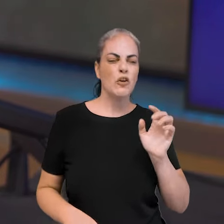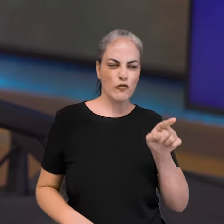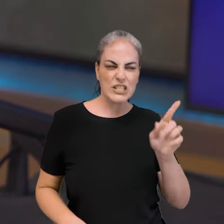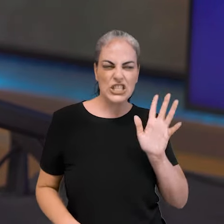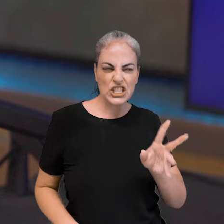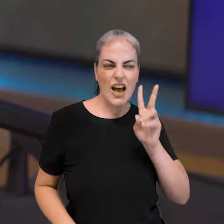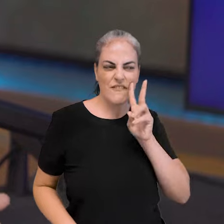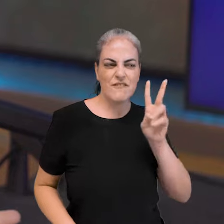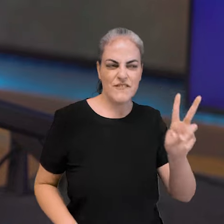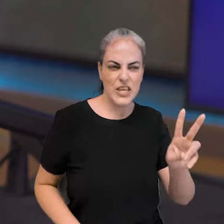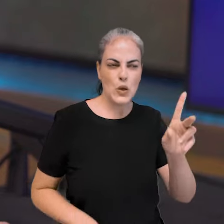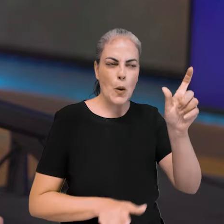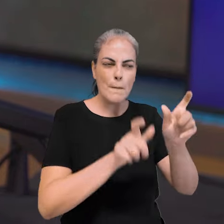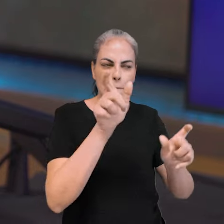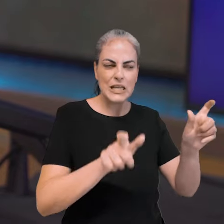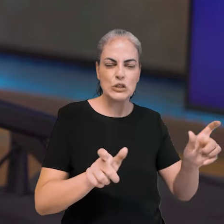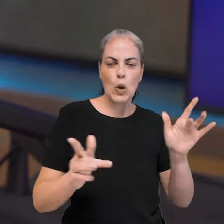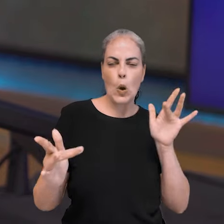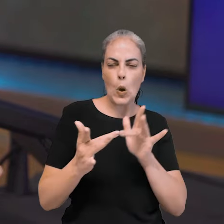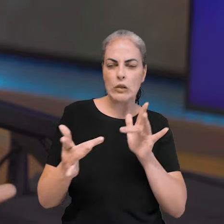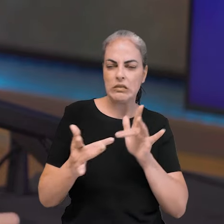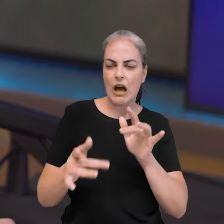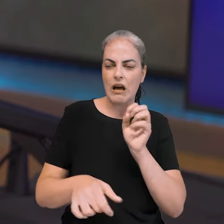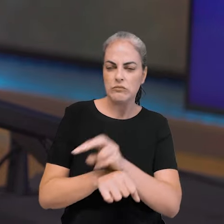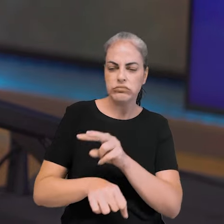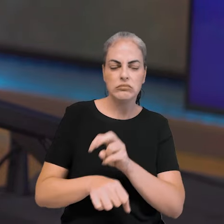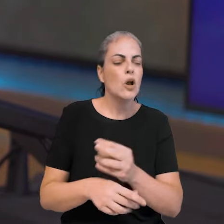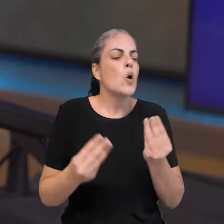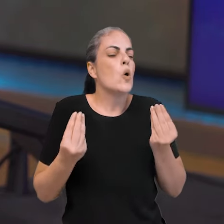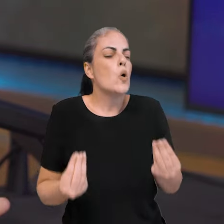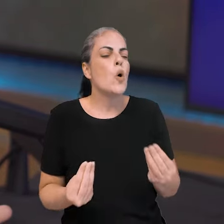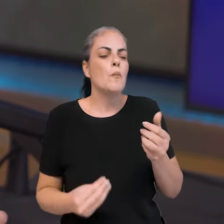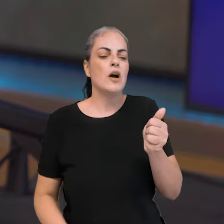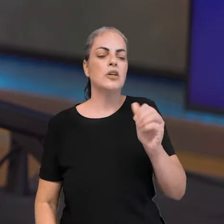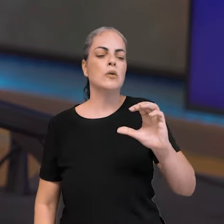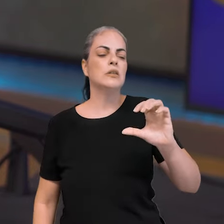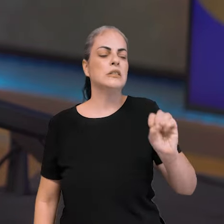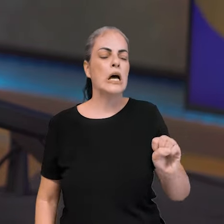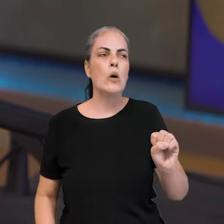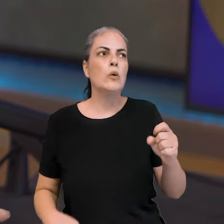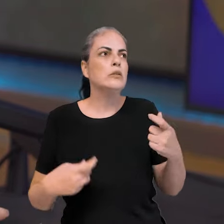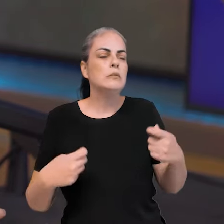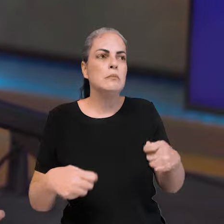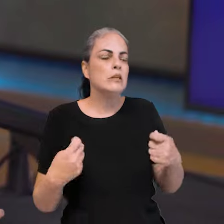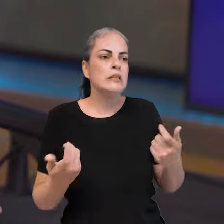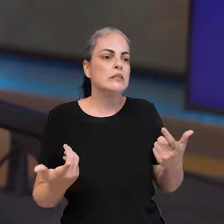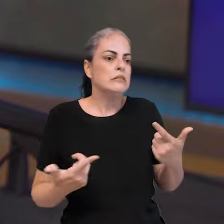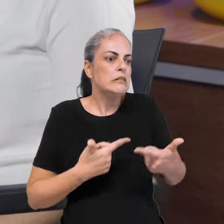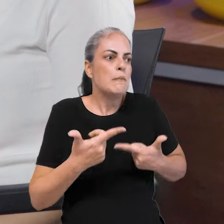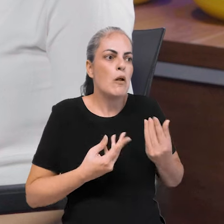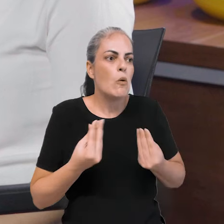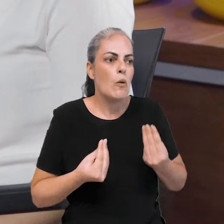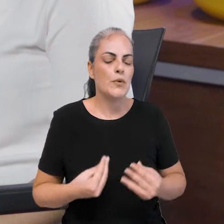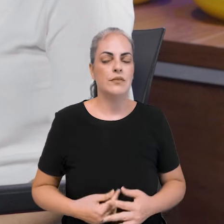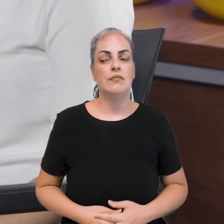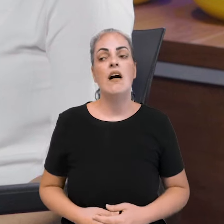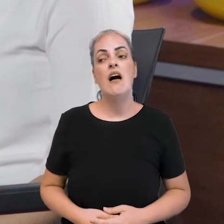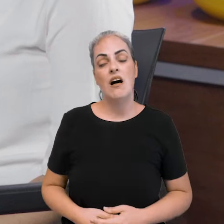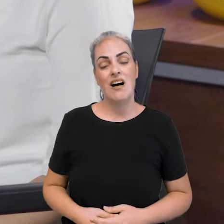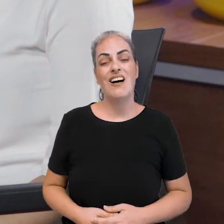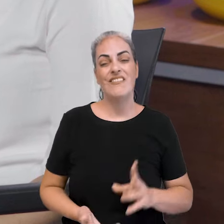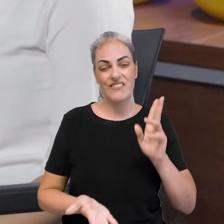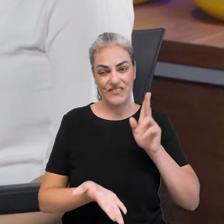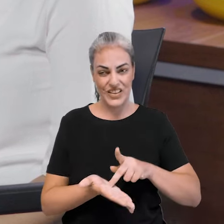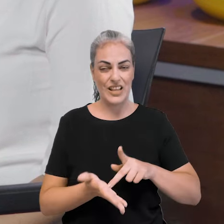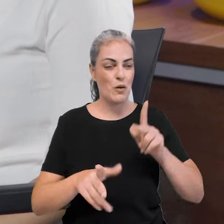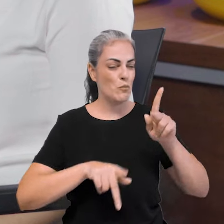já encontrou na sua atividade? Como é que um agente comunitário de saúde deve proceder em casos assim? A população inteira que